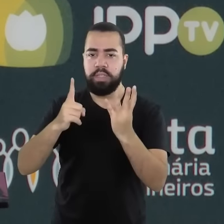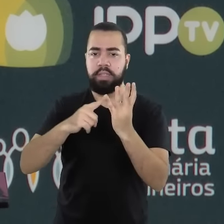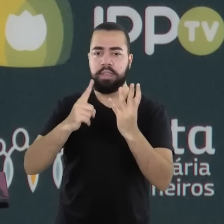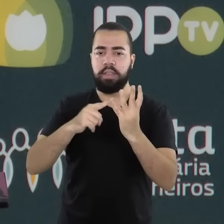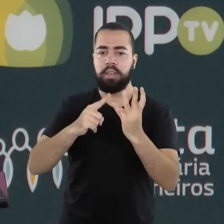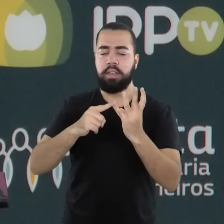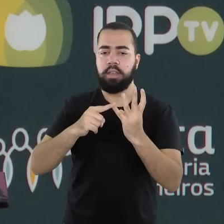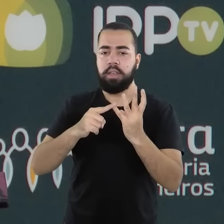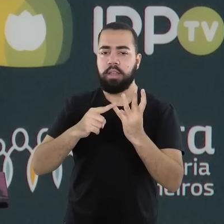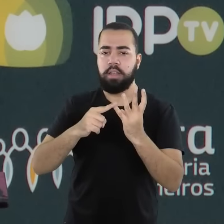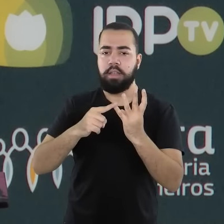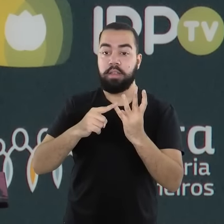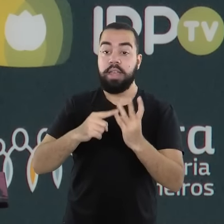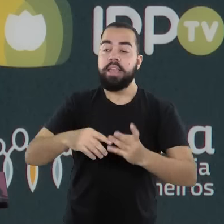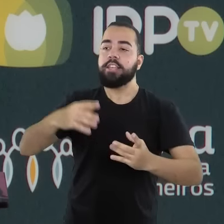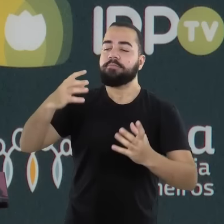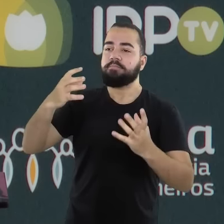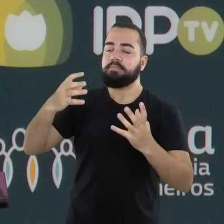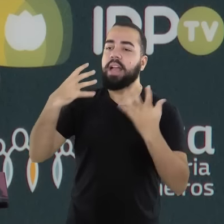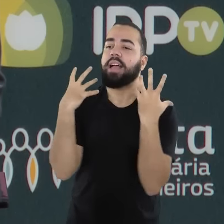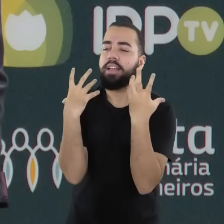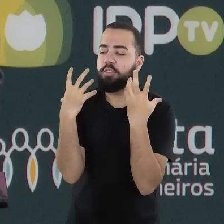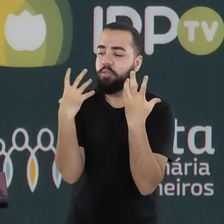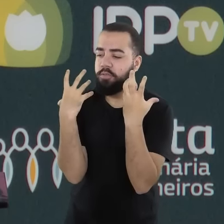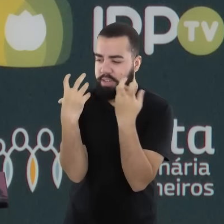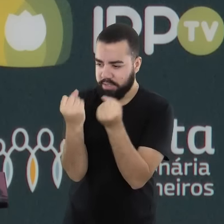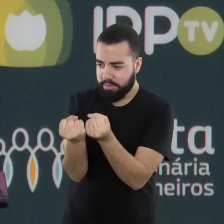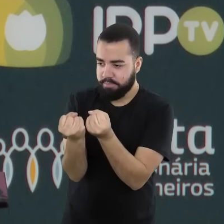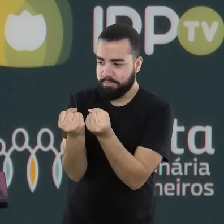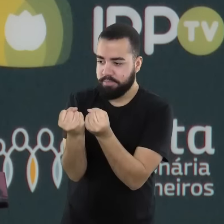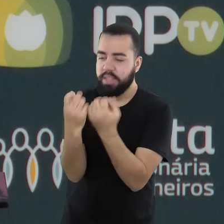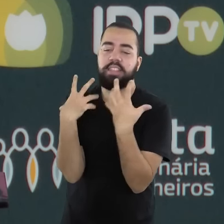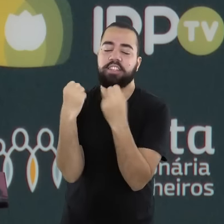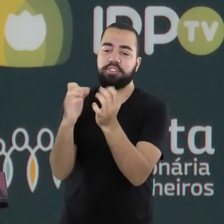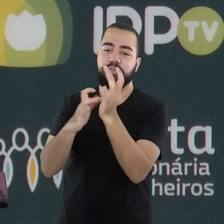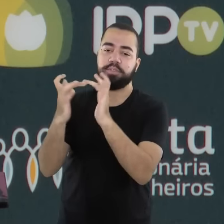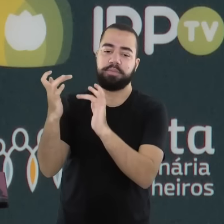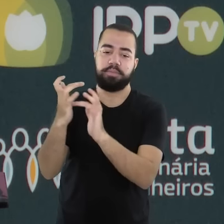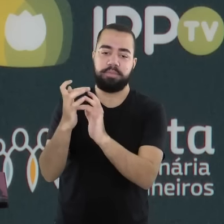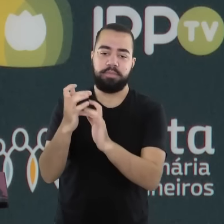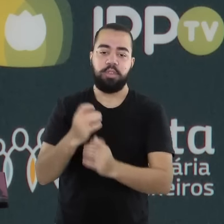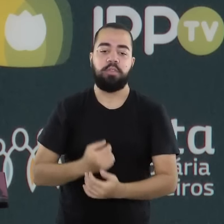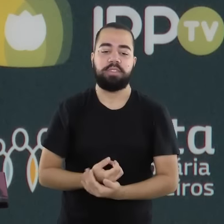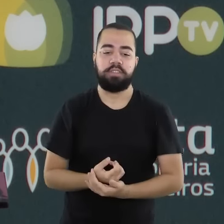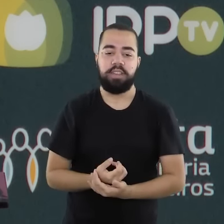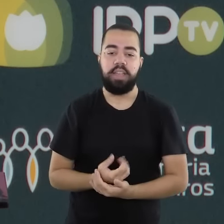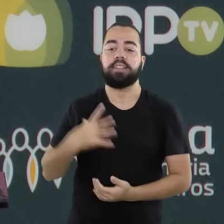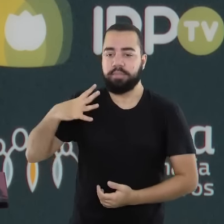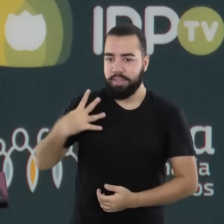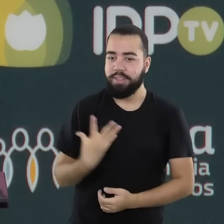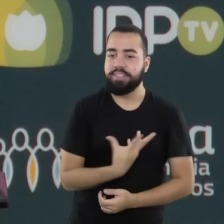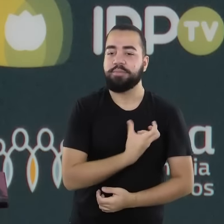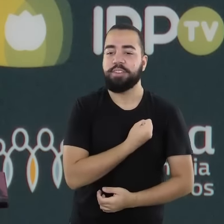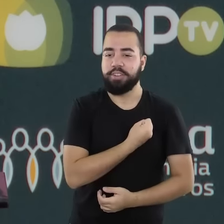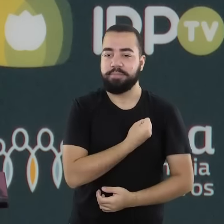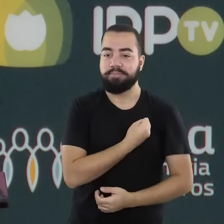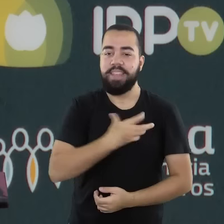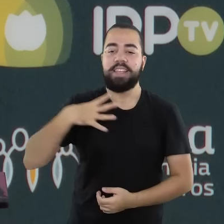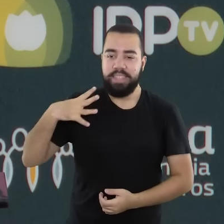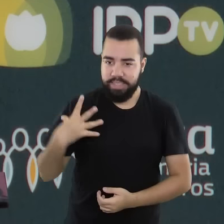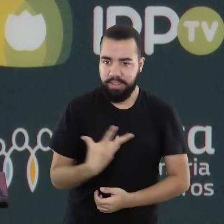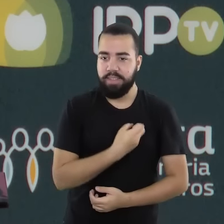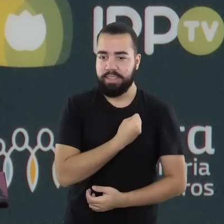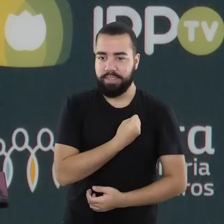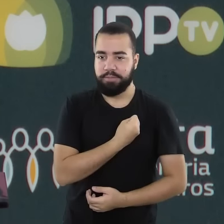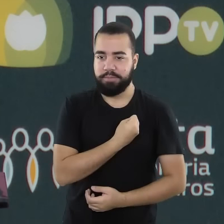conversão. conversão. E o pior não